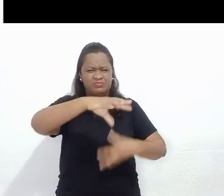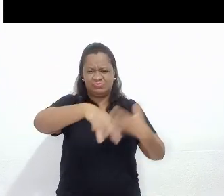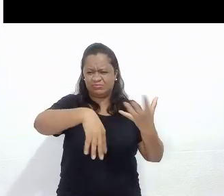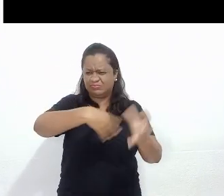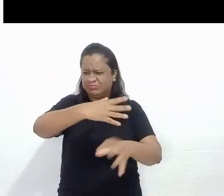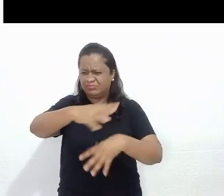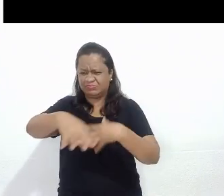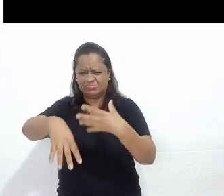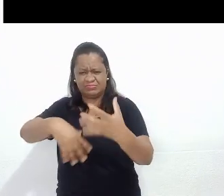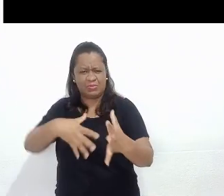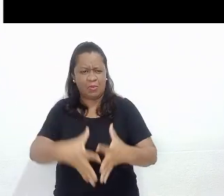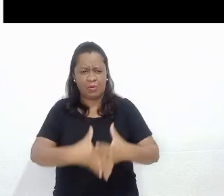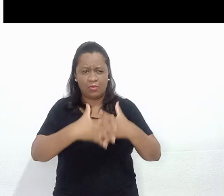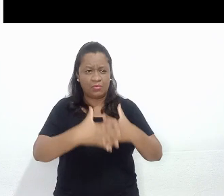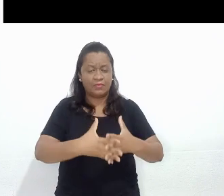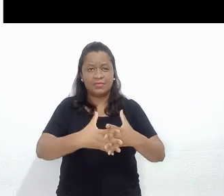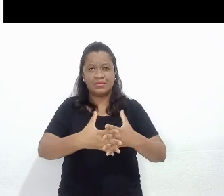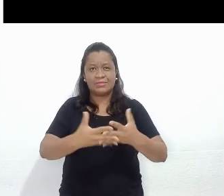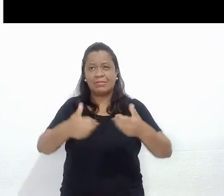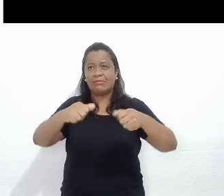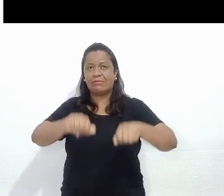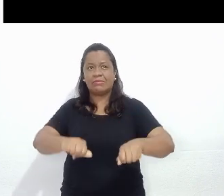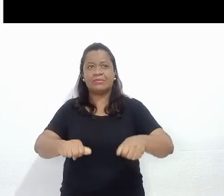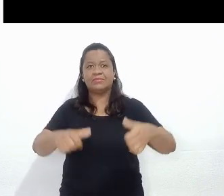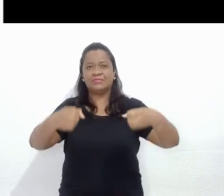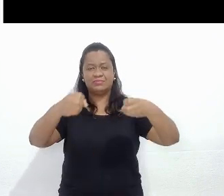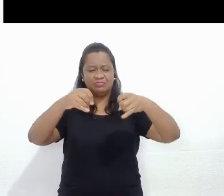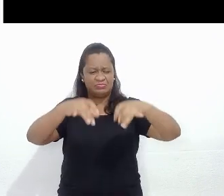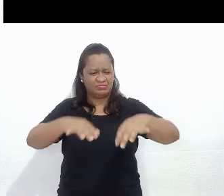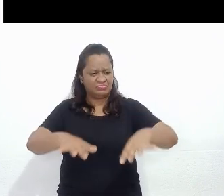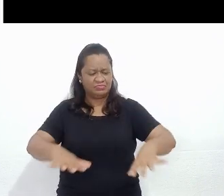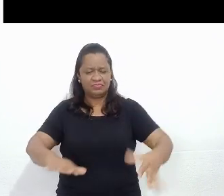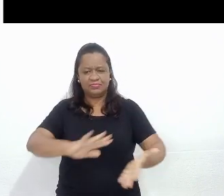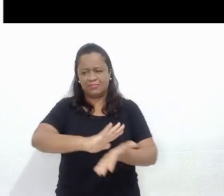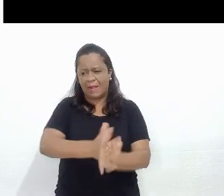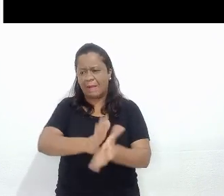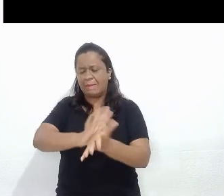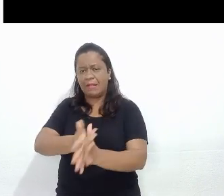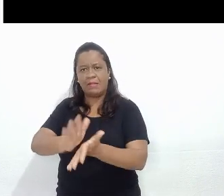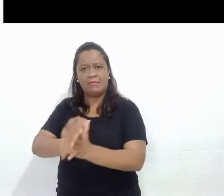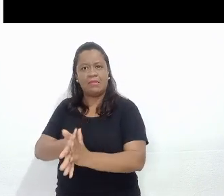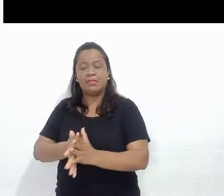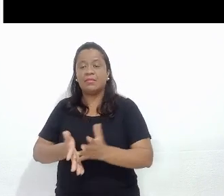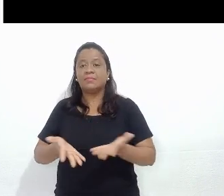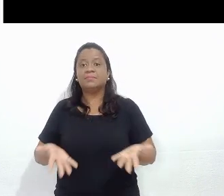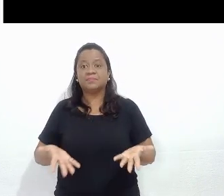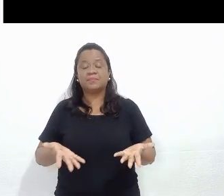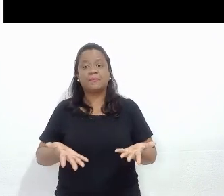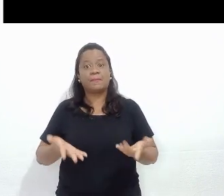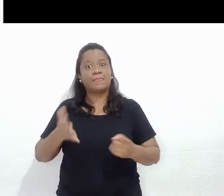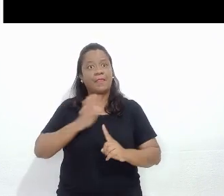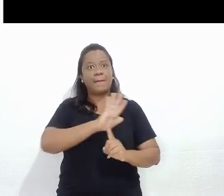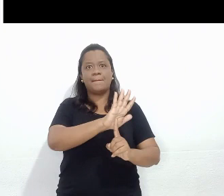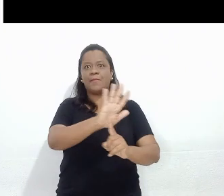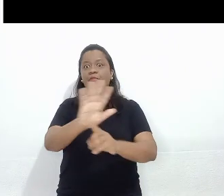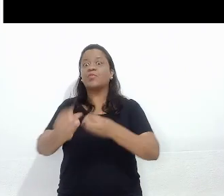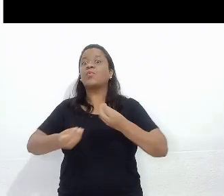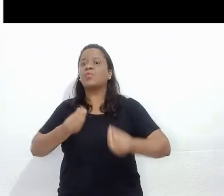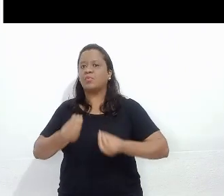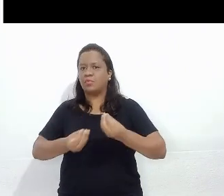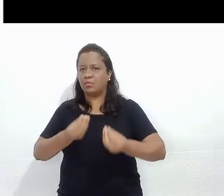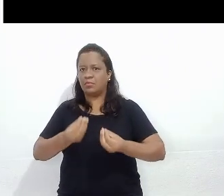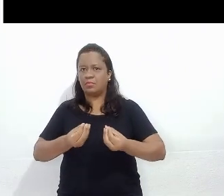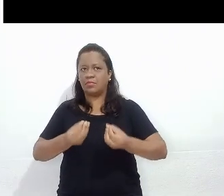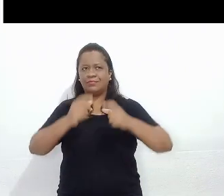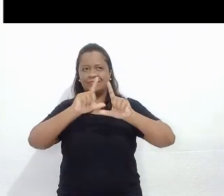aquela confusão, né? Tudo meio destruído, tudo meio já fora de ordem, né? E ele mostra isso com uma decisão de